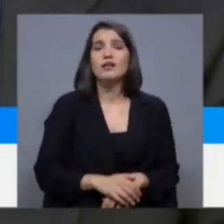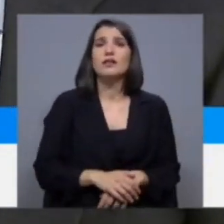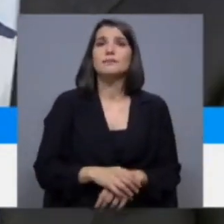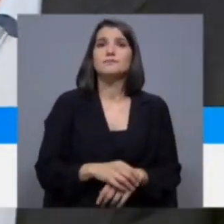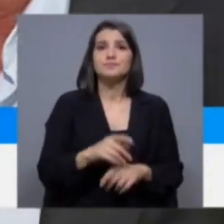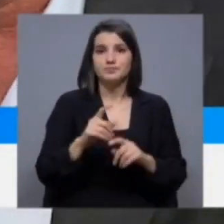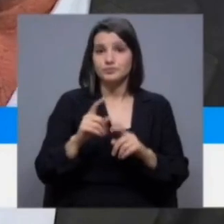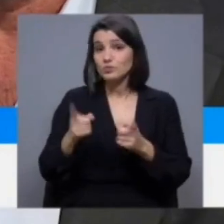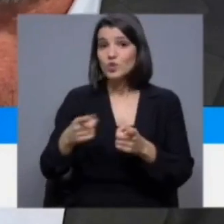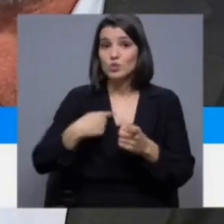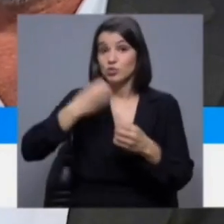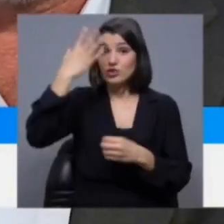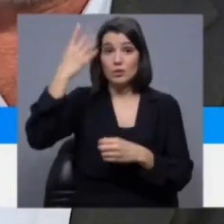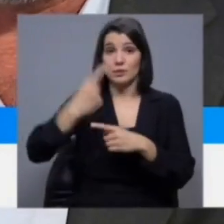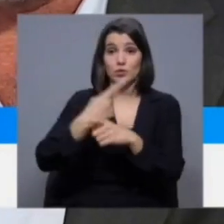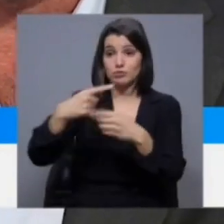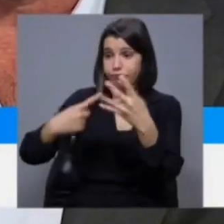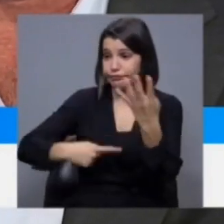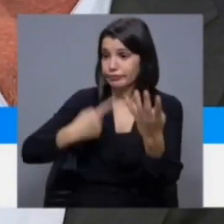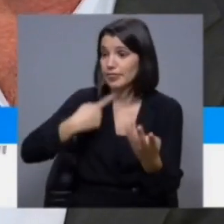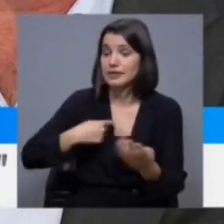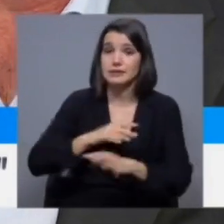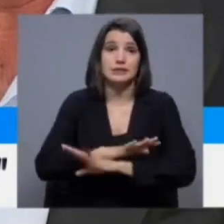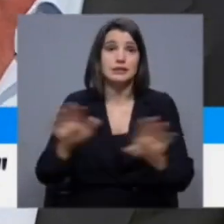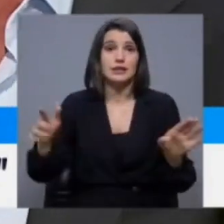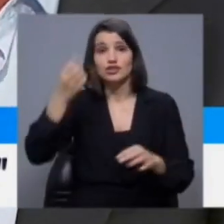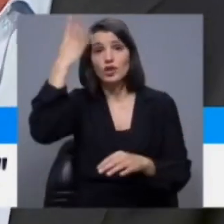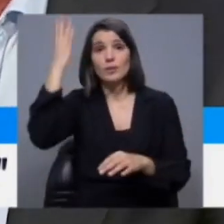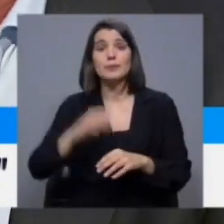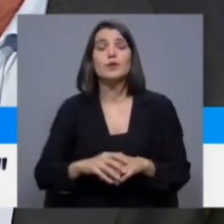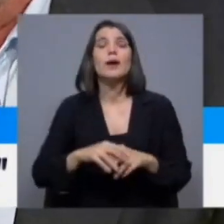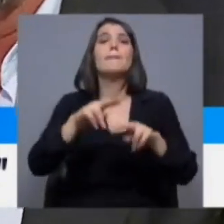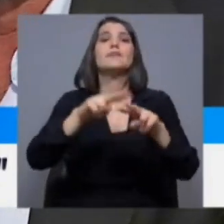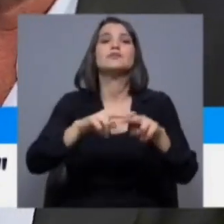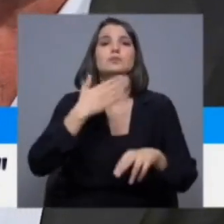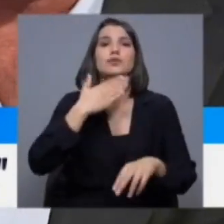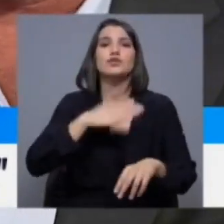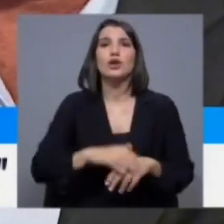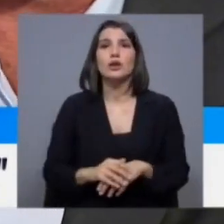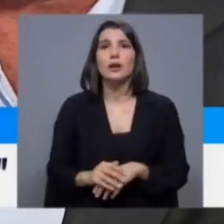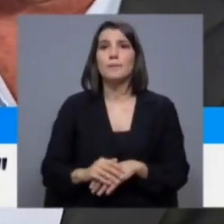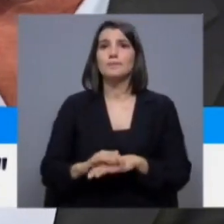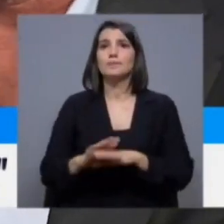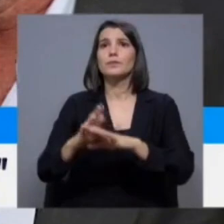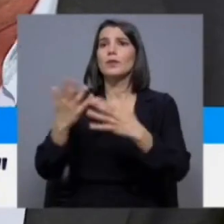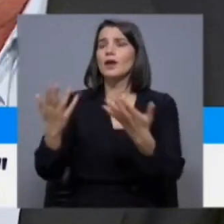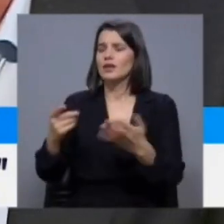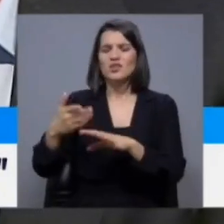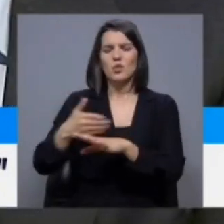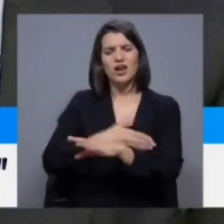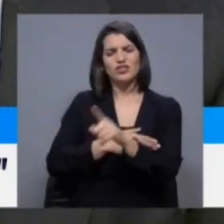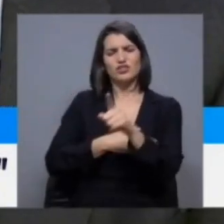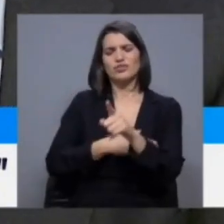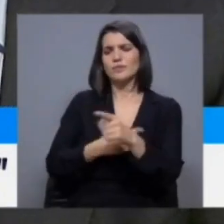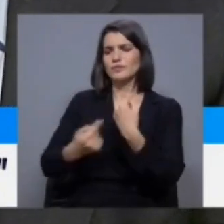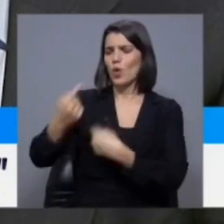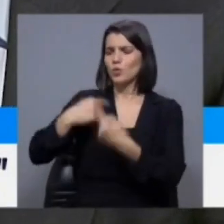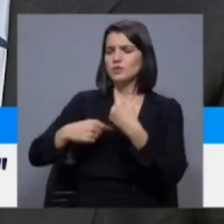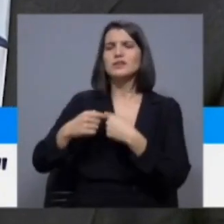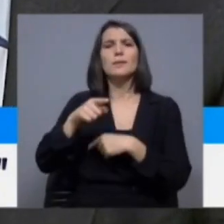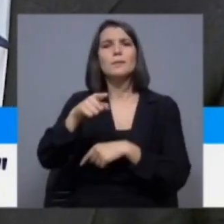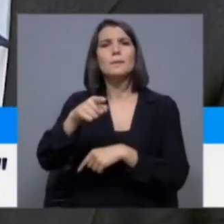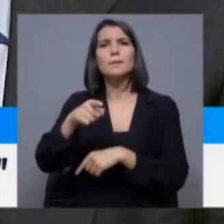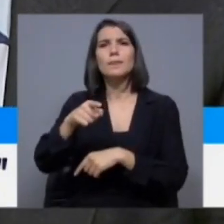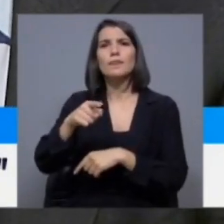começou eu já nem me lembro das coisas todas que o André fraquejam perder a vida treinamento da Polícia Não antes disso é que o incentivo